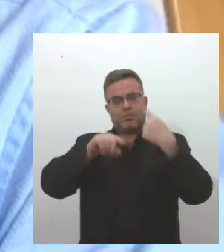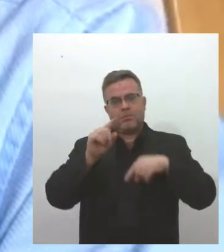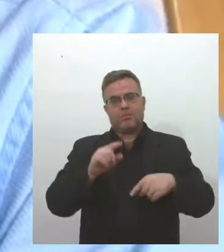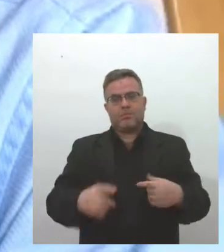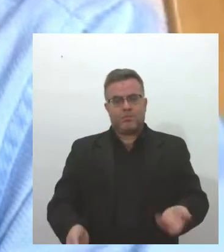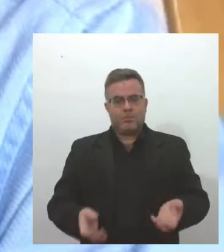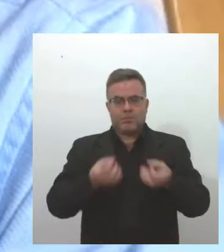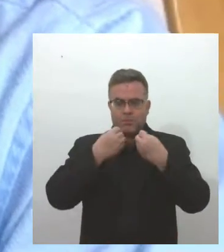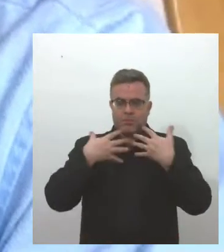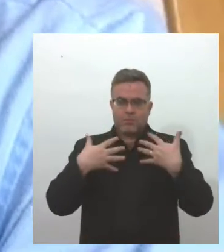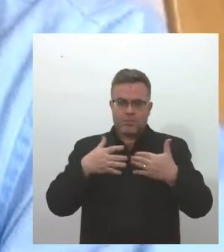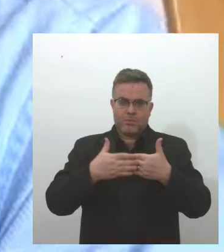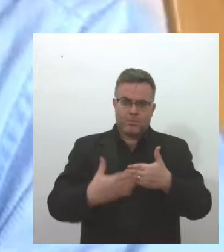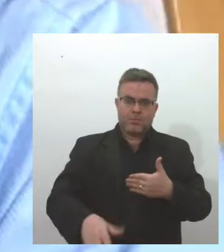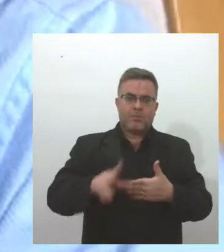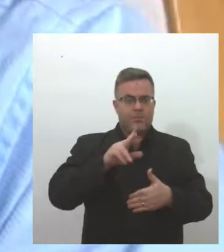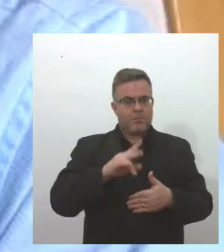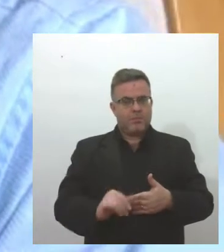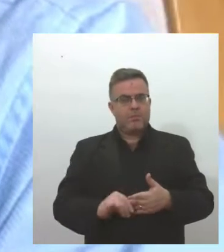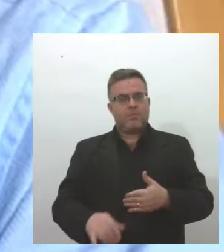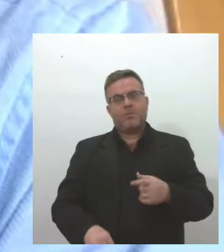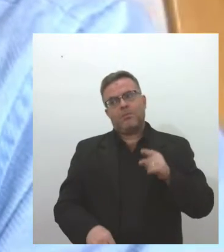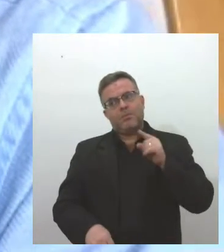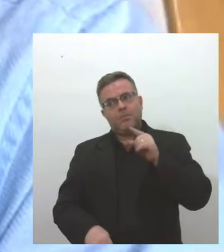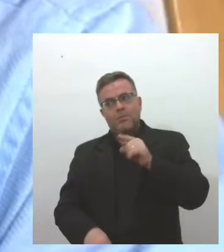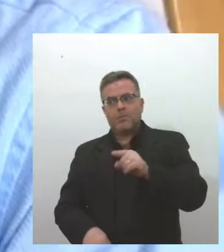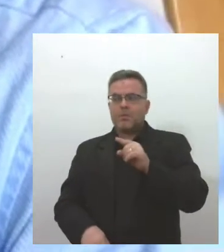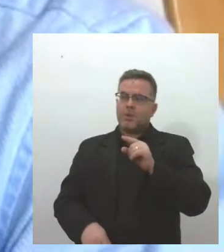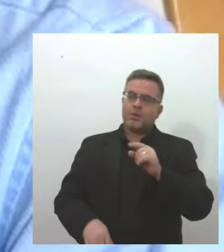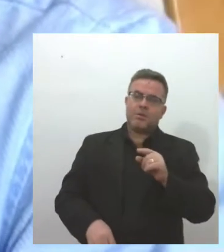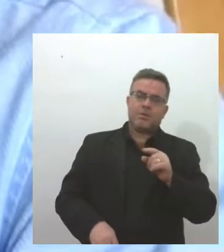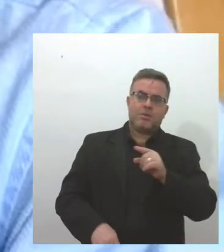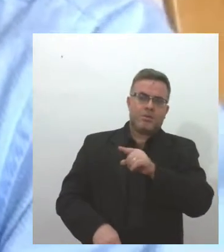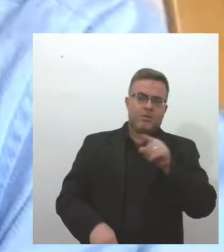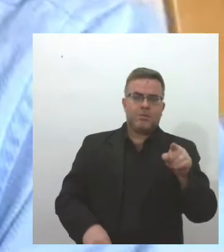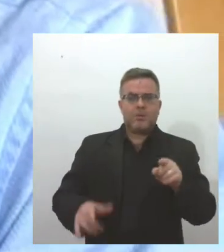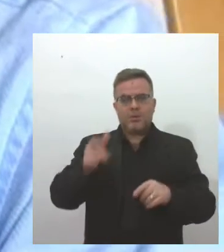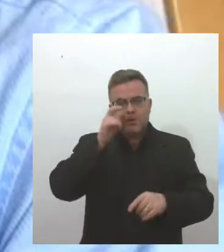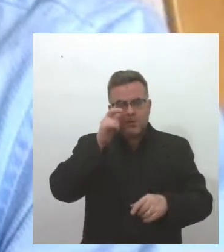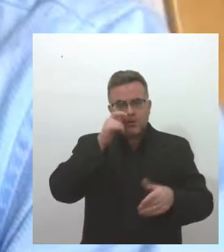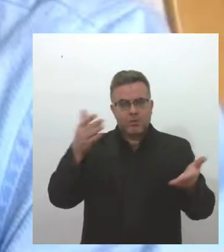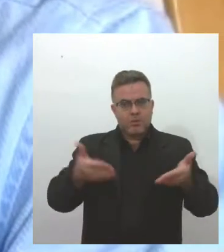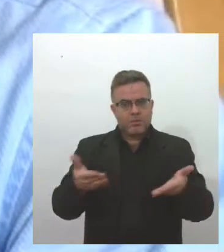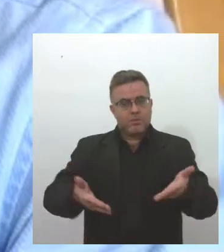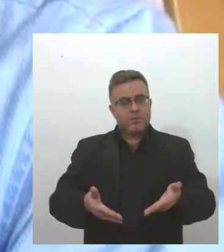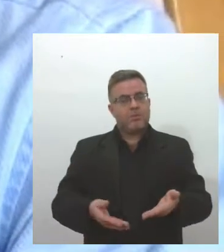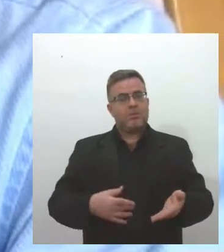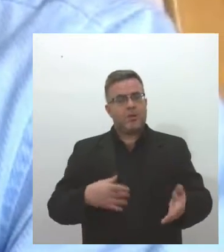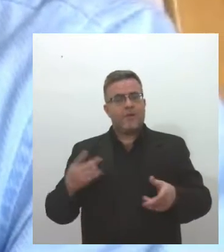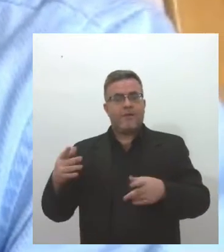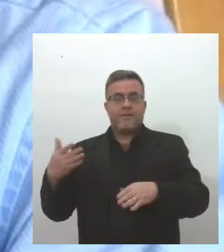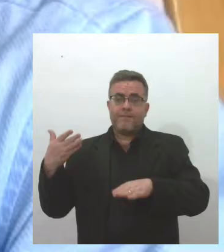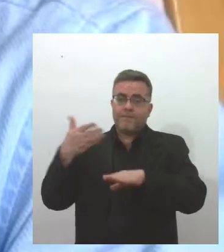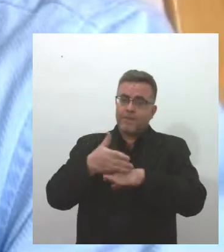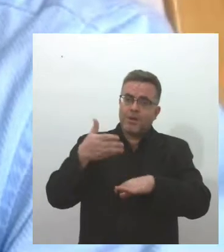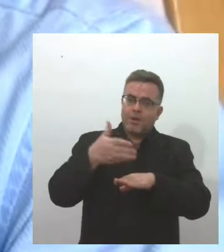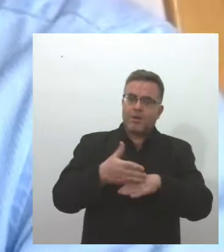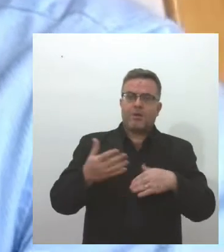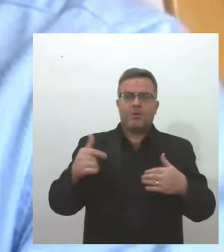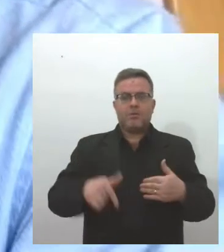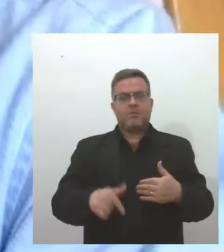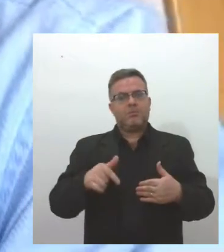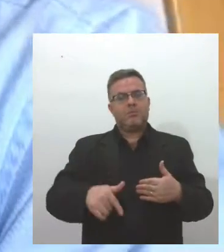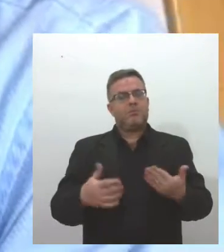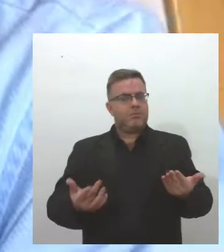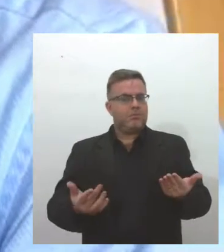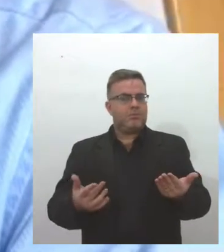coisa boa vai vir por aí. Você, que é daqui de Sergipe, que está me assistindo, não deixe de visitar os atrativos do nosso